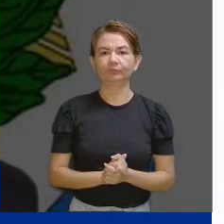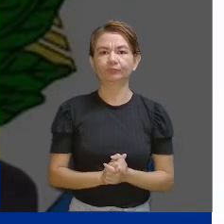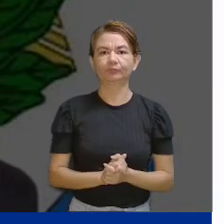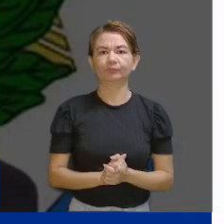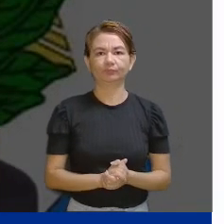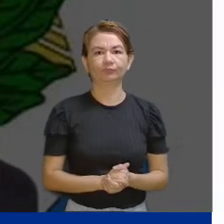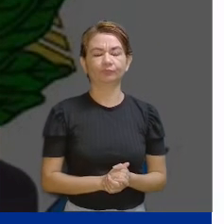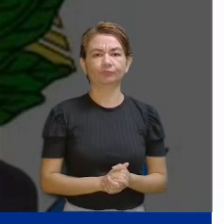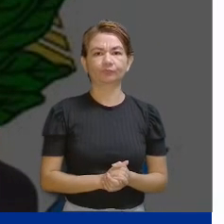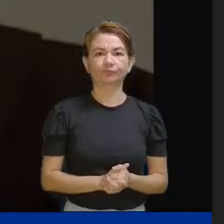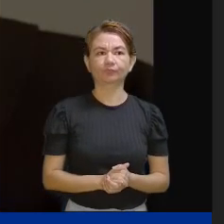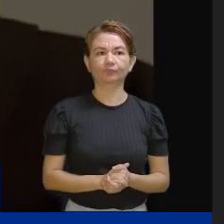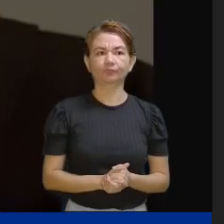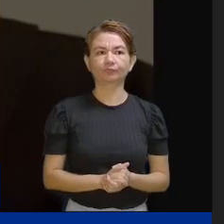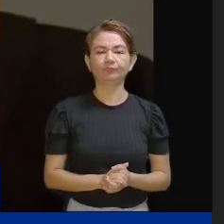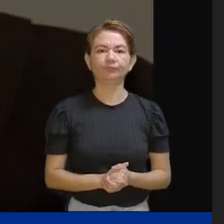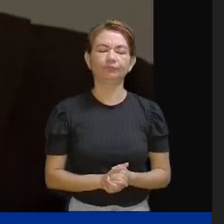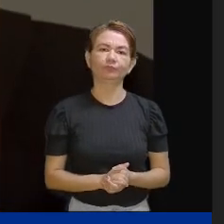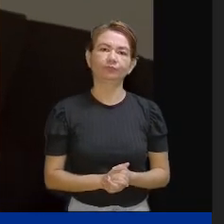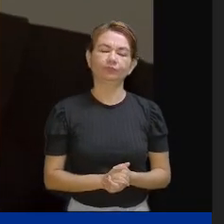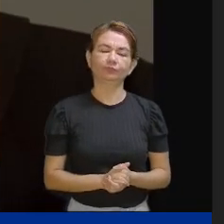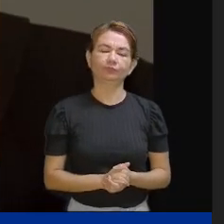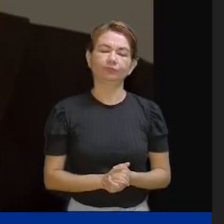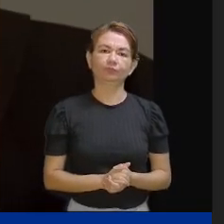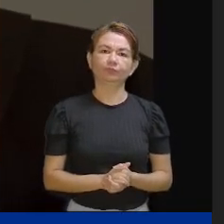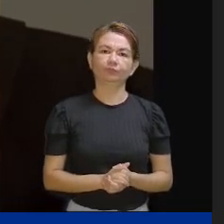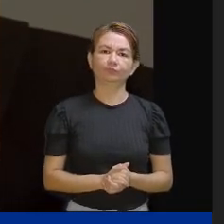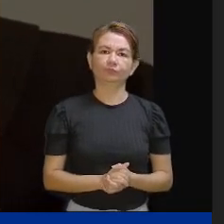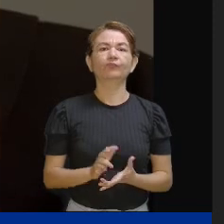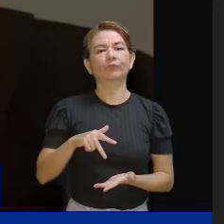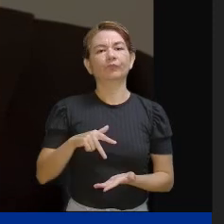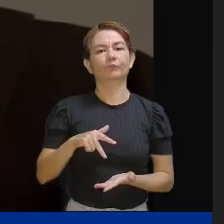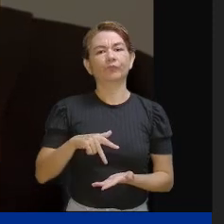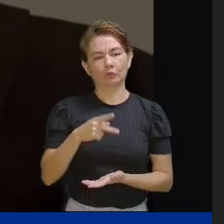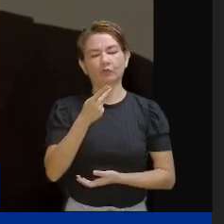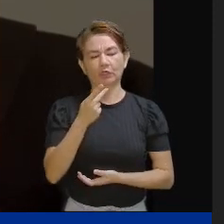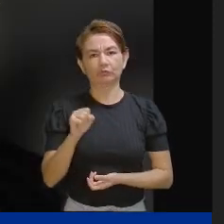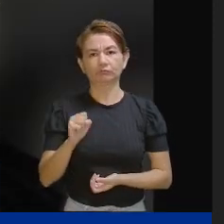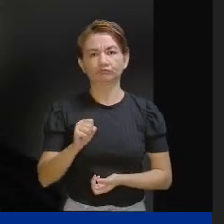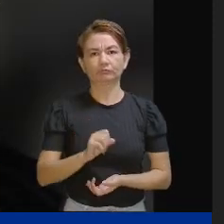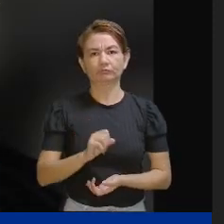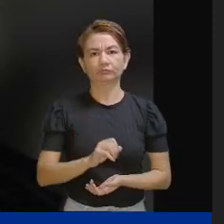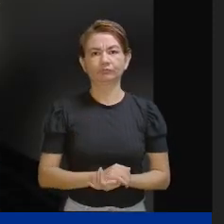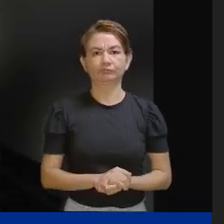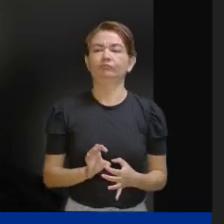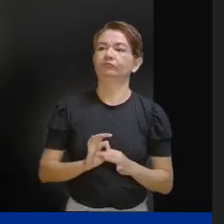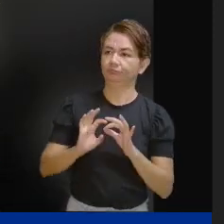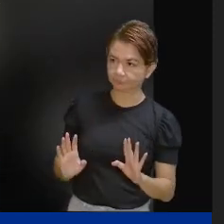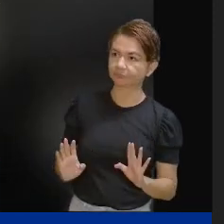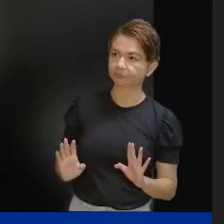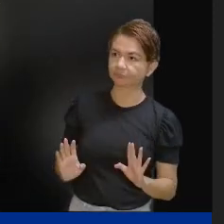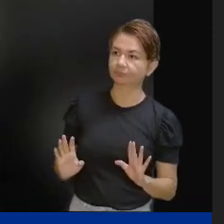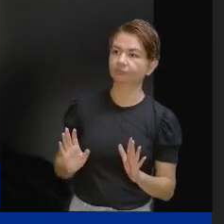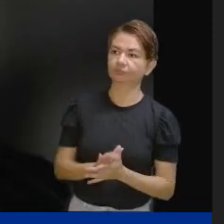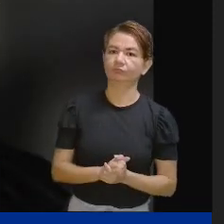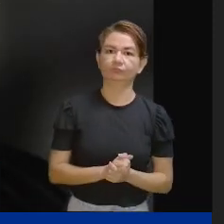Excelência. Ok. Eu vou sustentar, excelência. Fique à vontade, doutor.